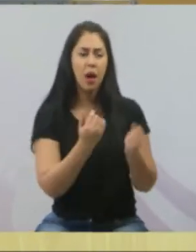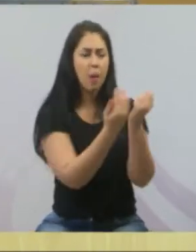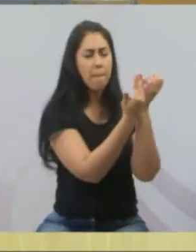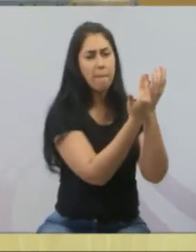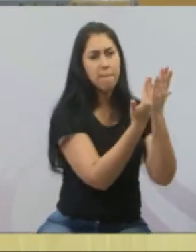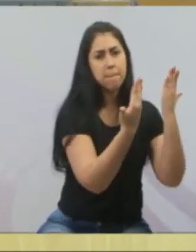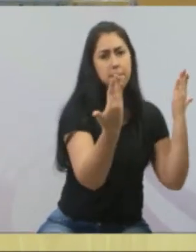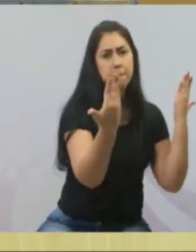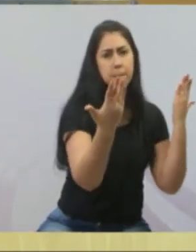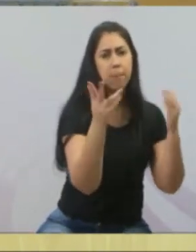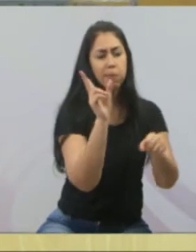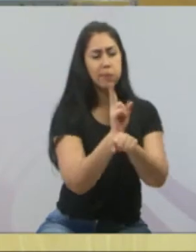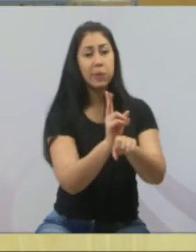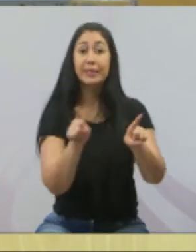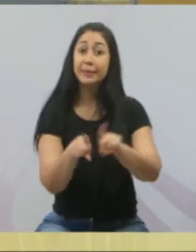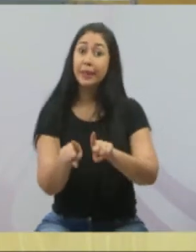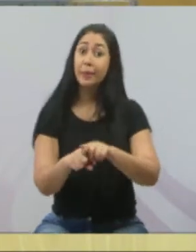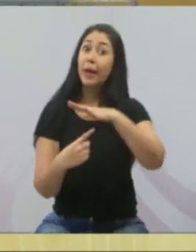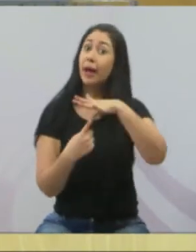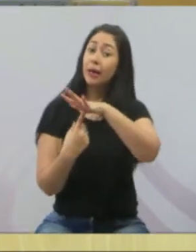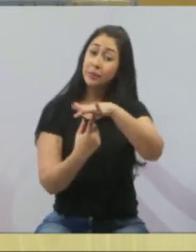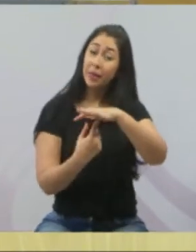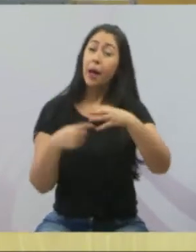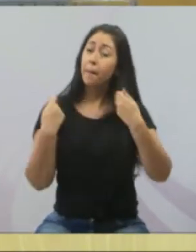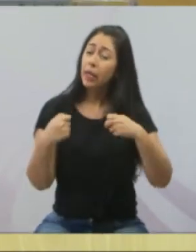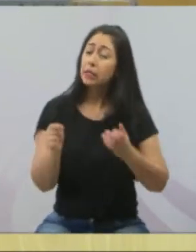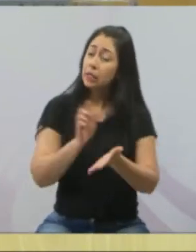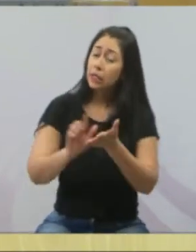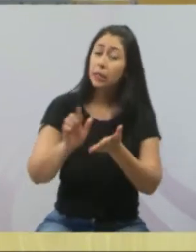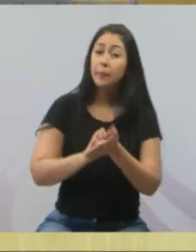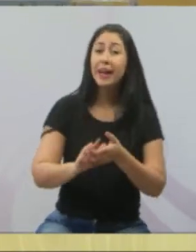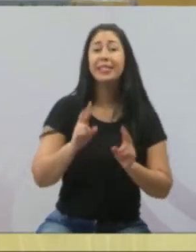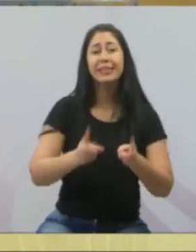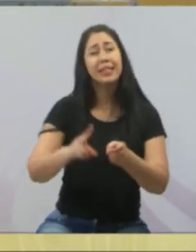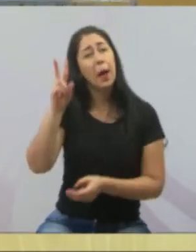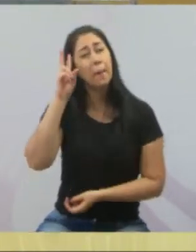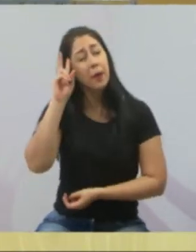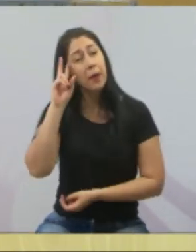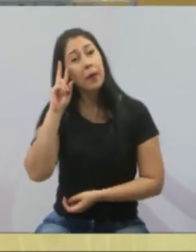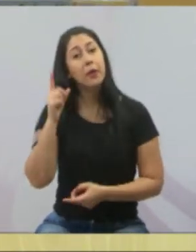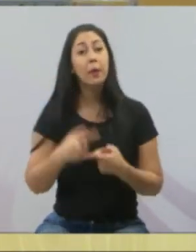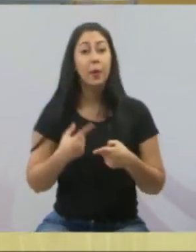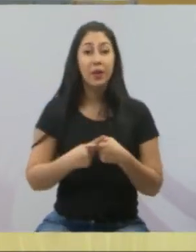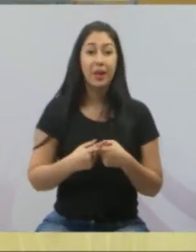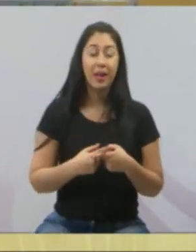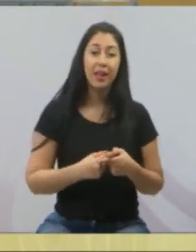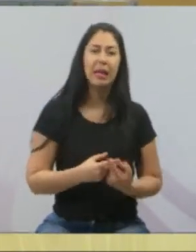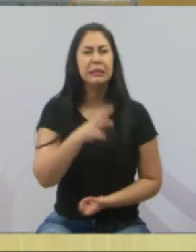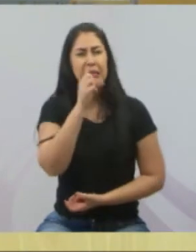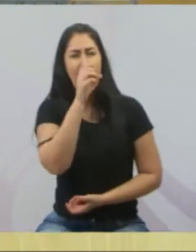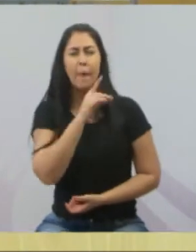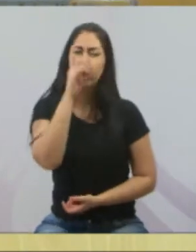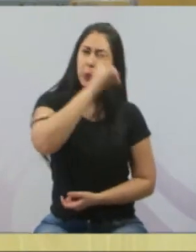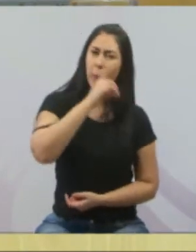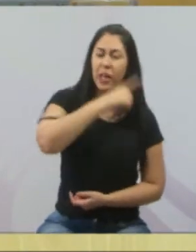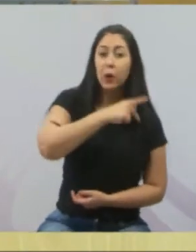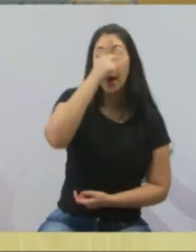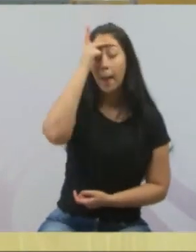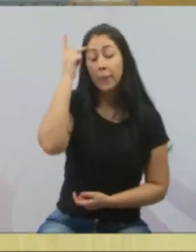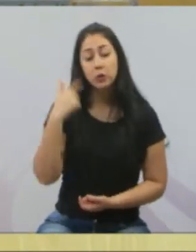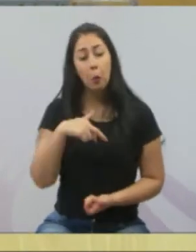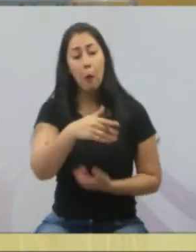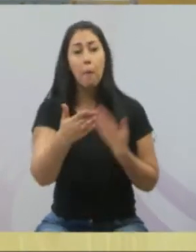Jacareí, por meio da Secretaria de Mobilidade Urbana, e sabendo que um dos incentivos fiscais mais vantajosos na devolução aos cofres públicos é o